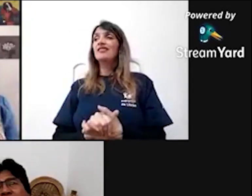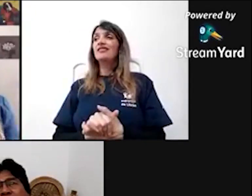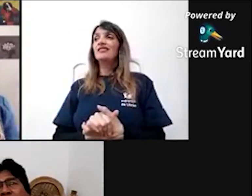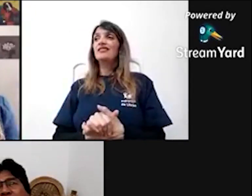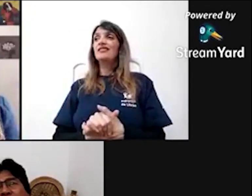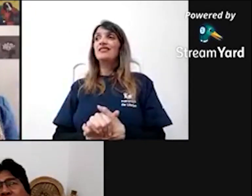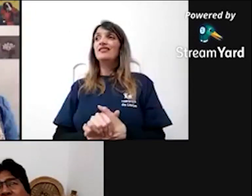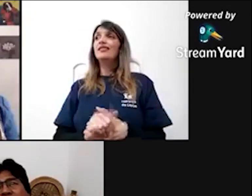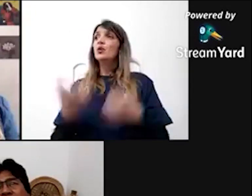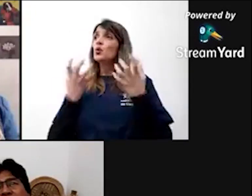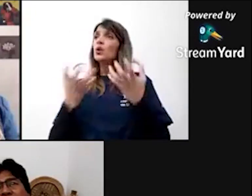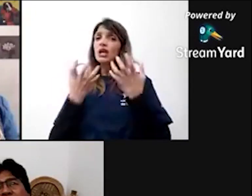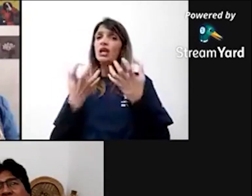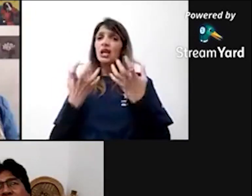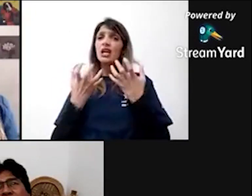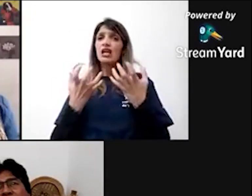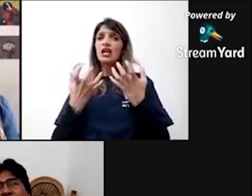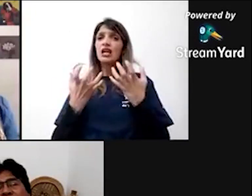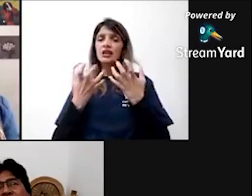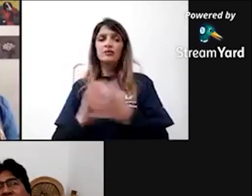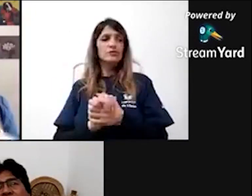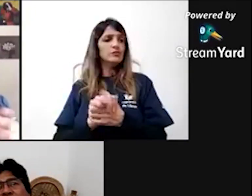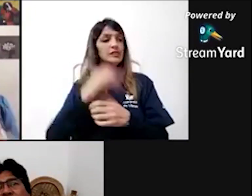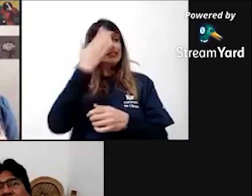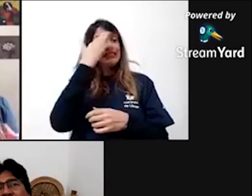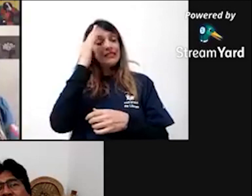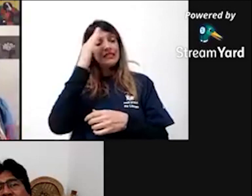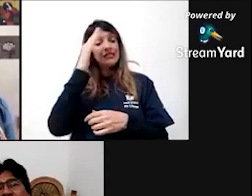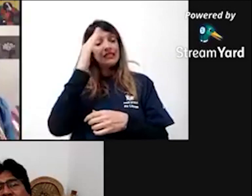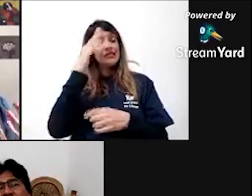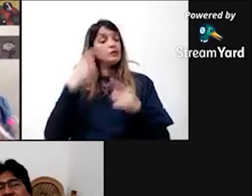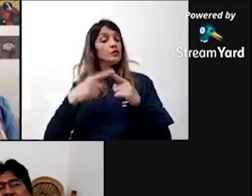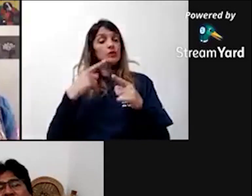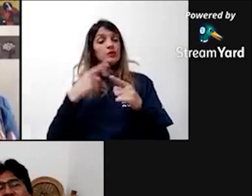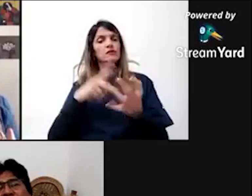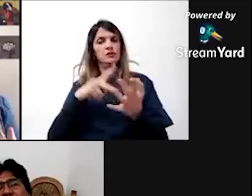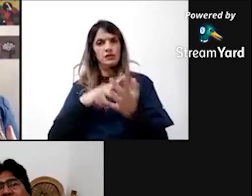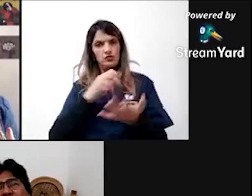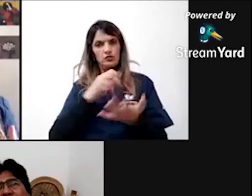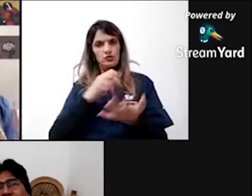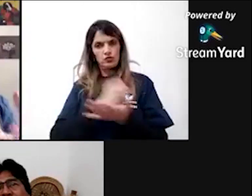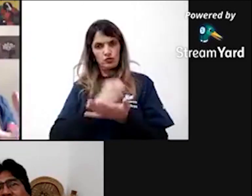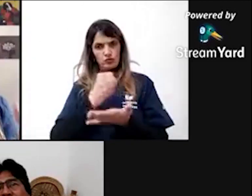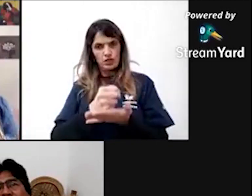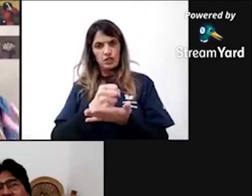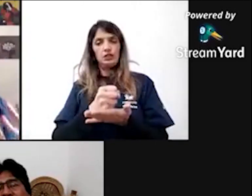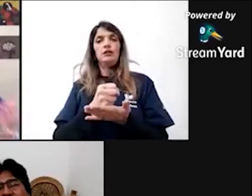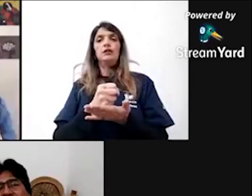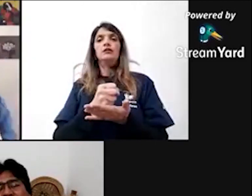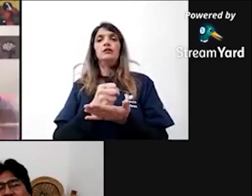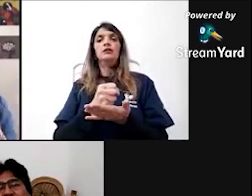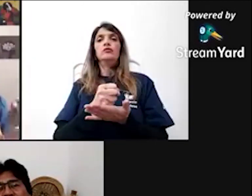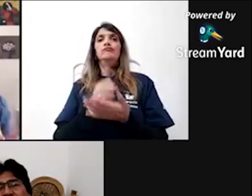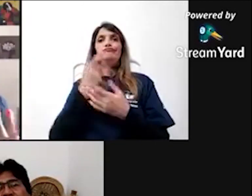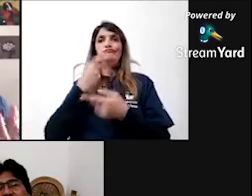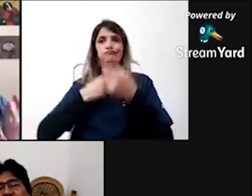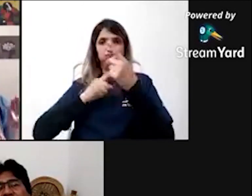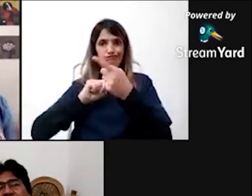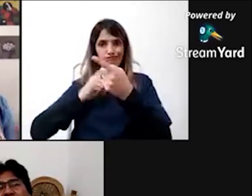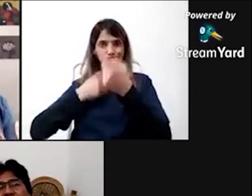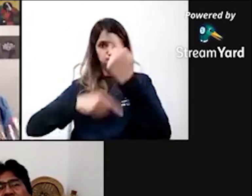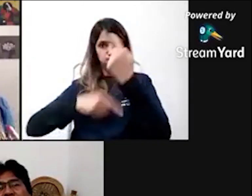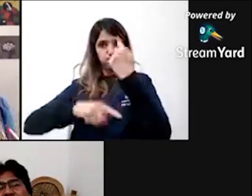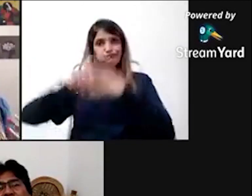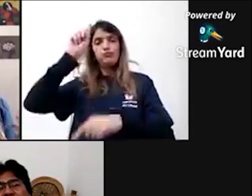de ouvi-los nesse sentido, porque é verdade que os documentos eles avançam, mas infelizmente eu não sei por